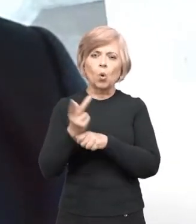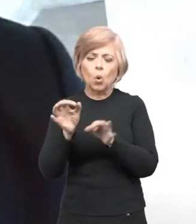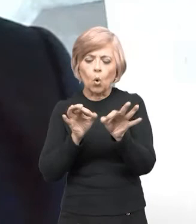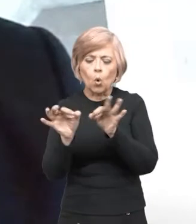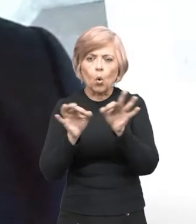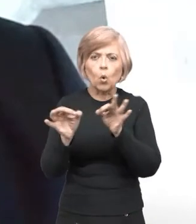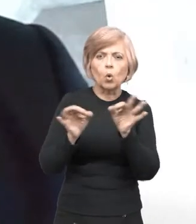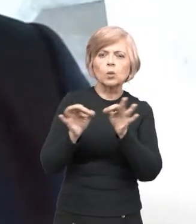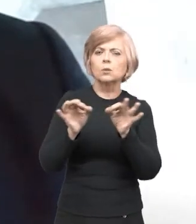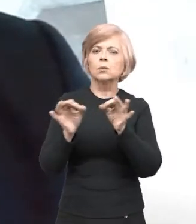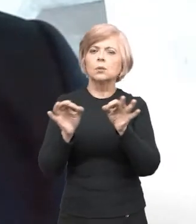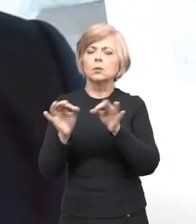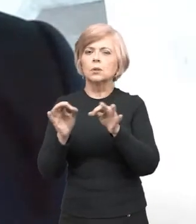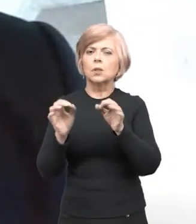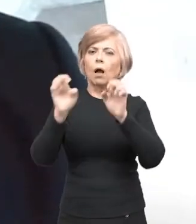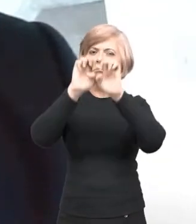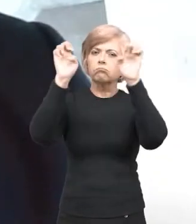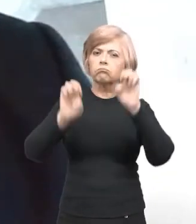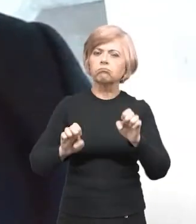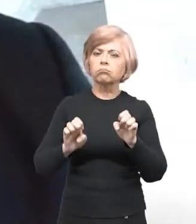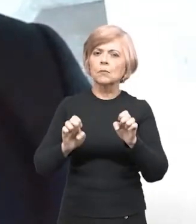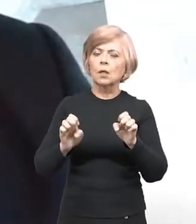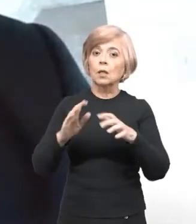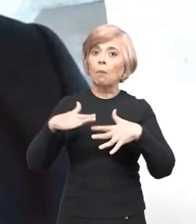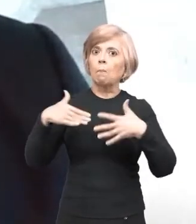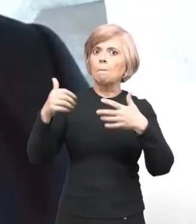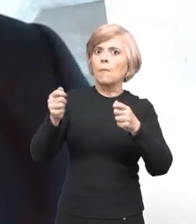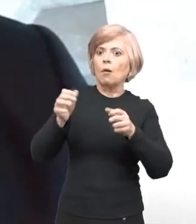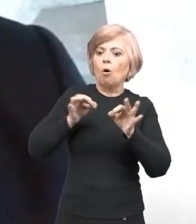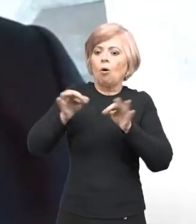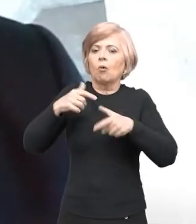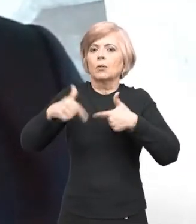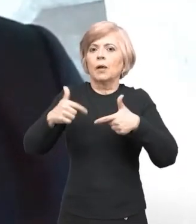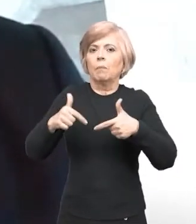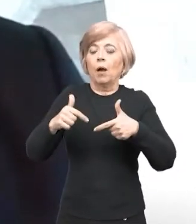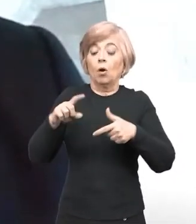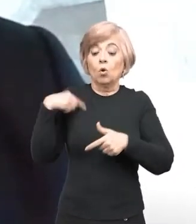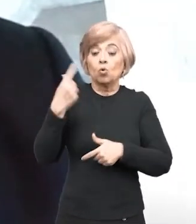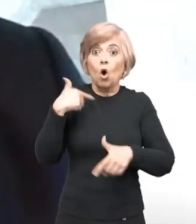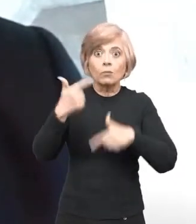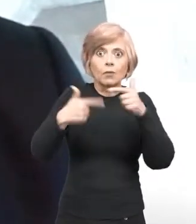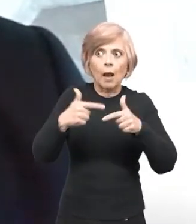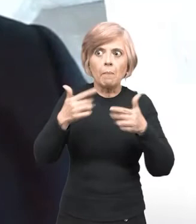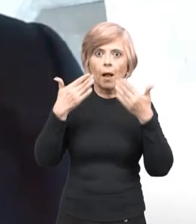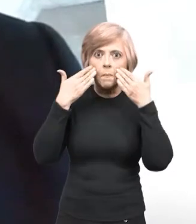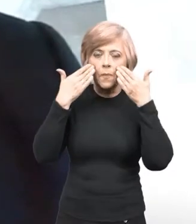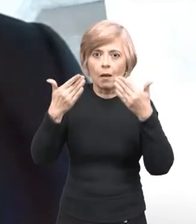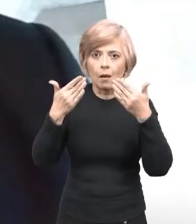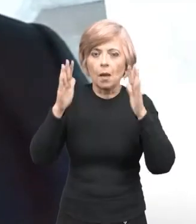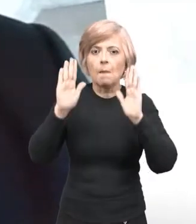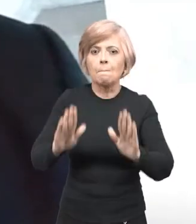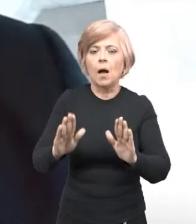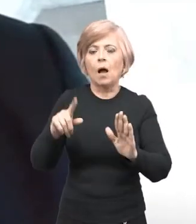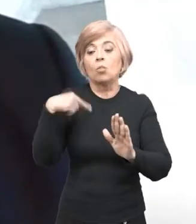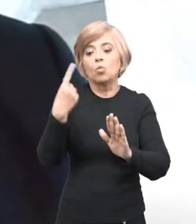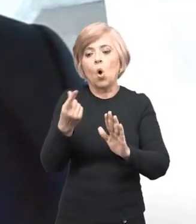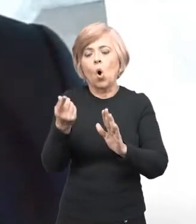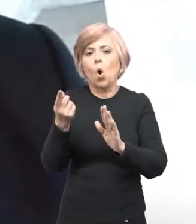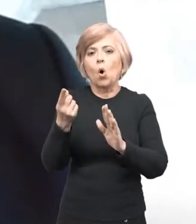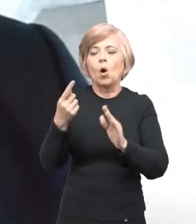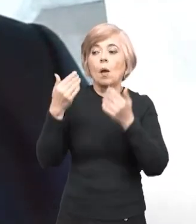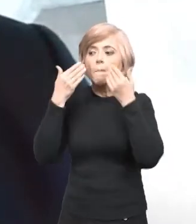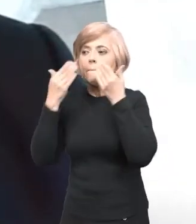estruturar da melhor forma. Como eu disse, o procedimento nosso é físico, mas a gente tentou, de uma forma híbrida, fazer com